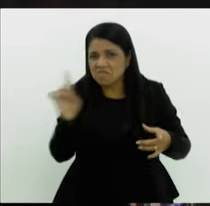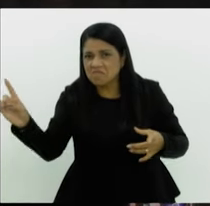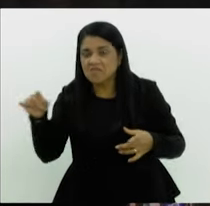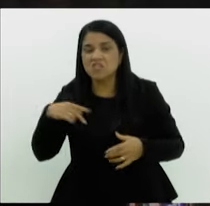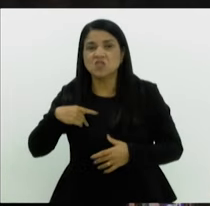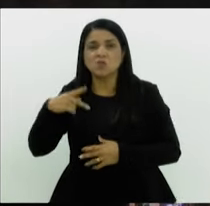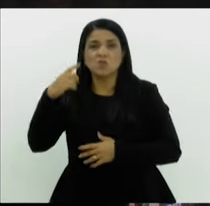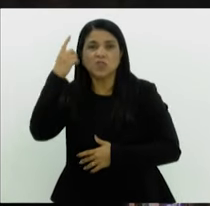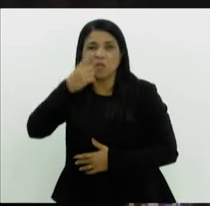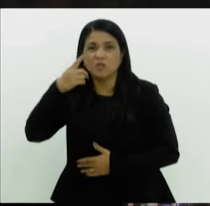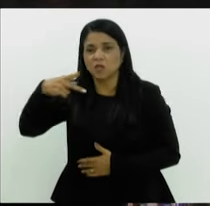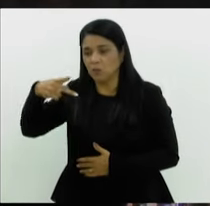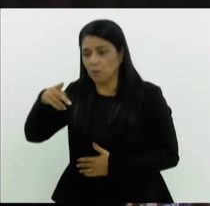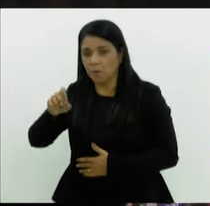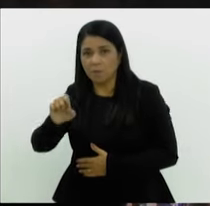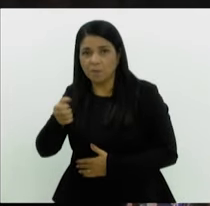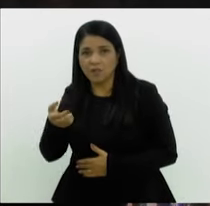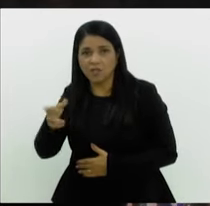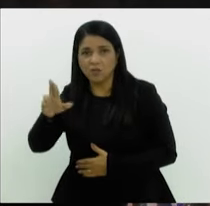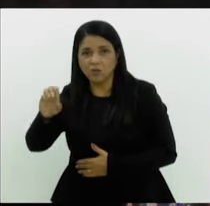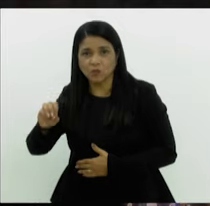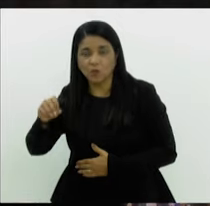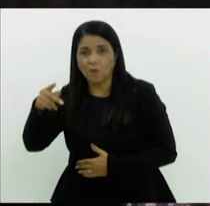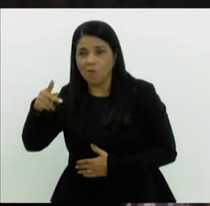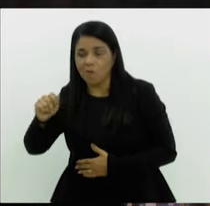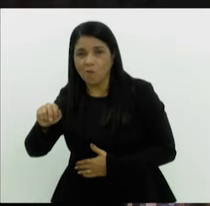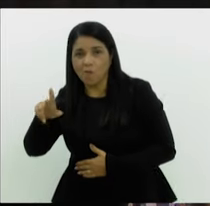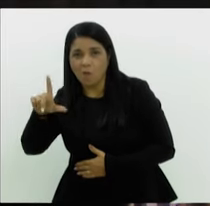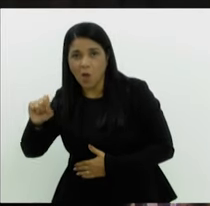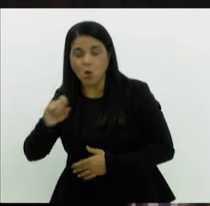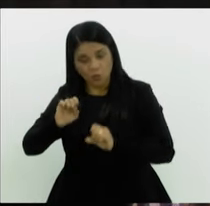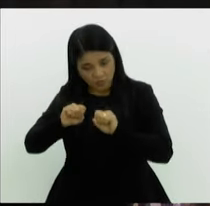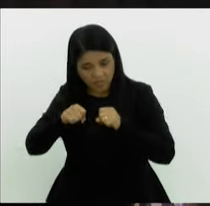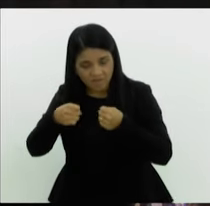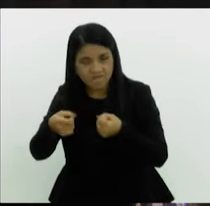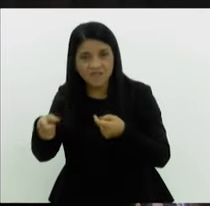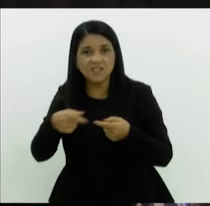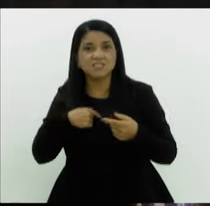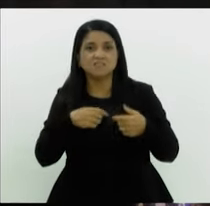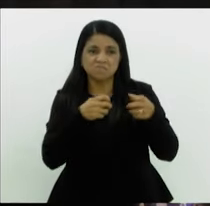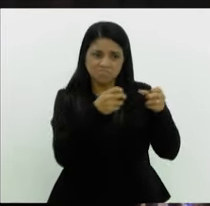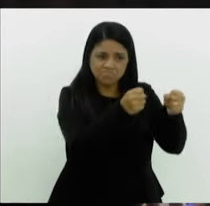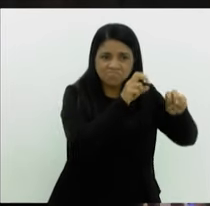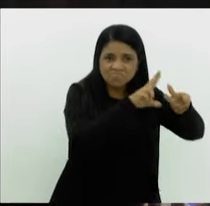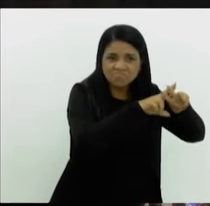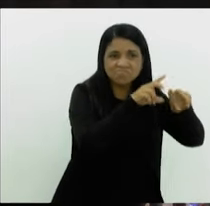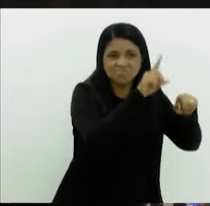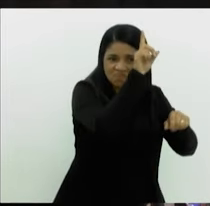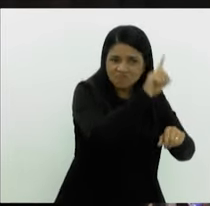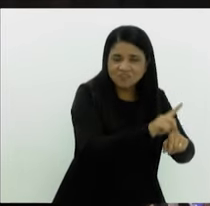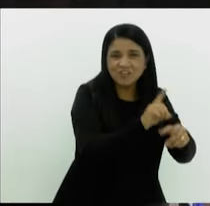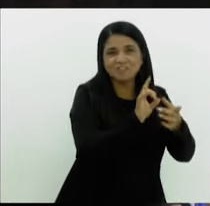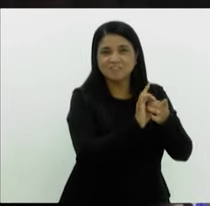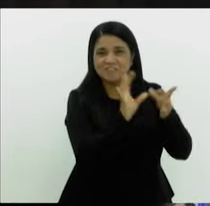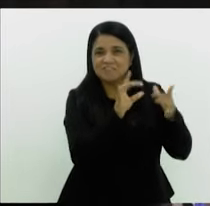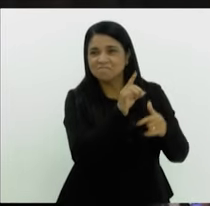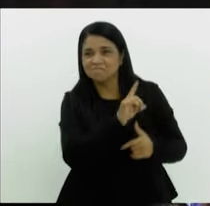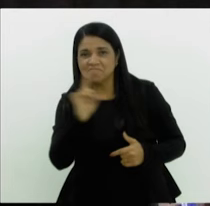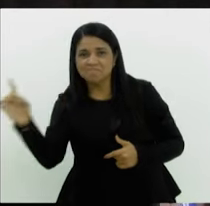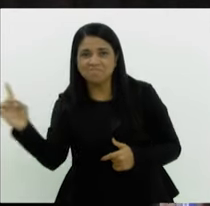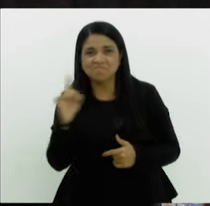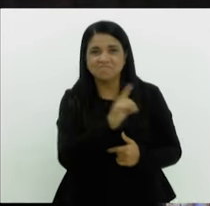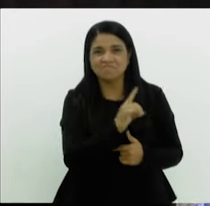defende que continuem tendo direito à saidinha, na contramão daquilo que deseja o